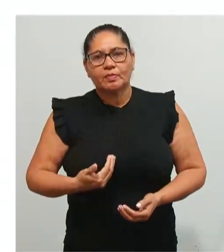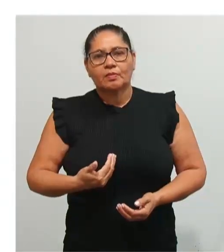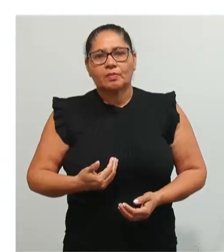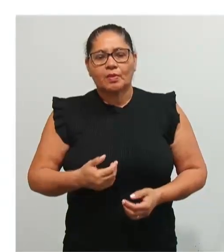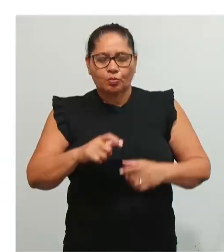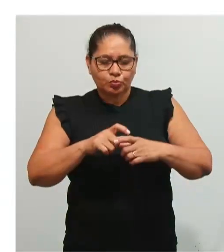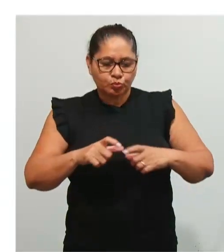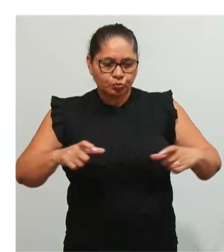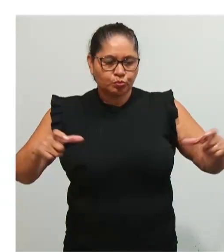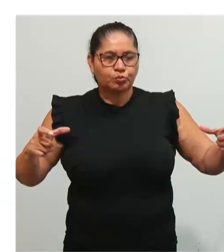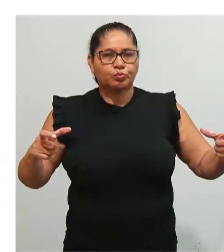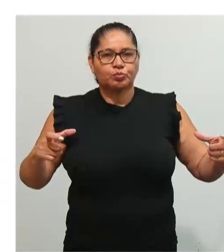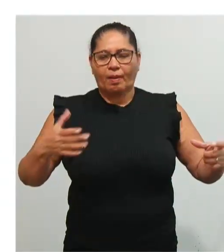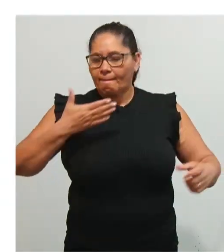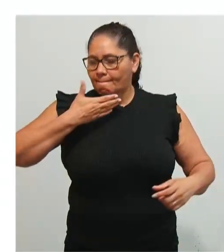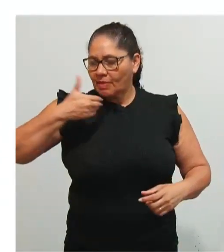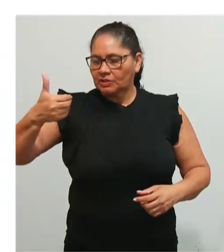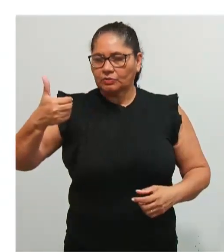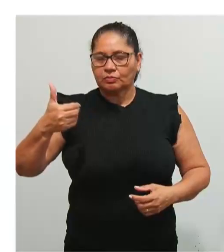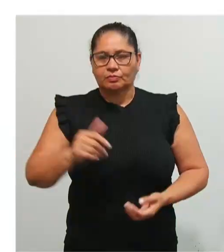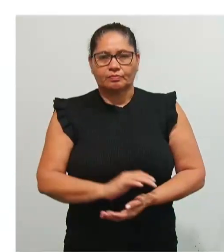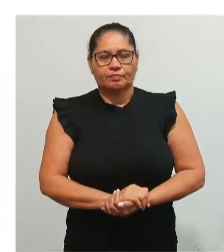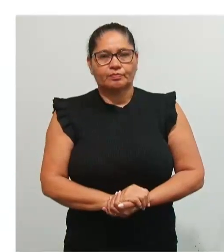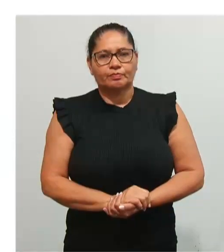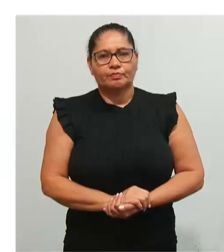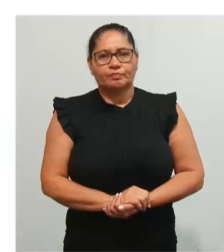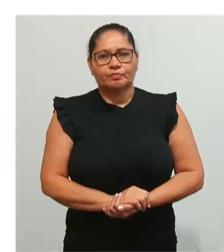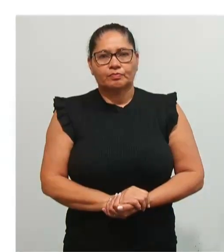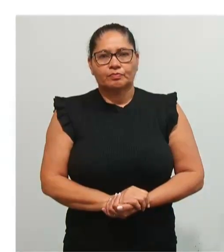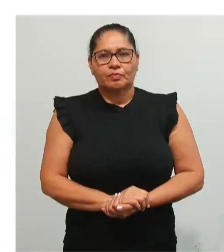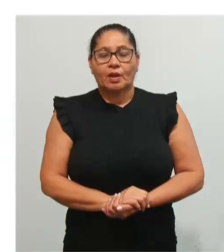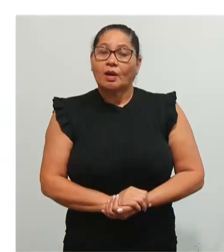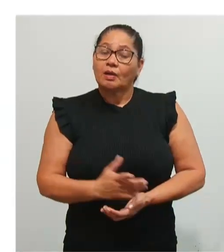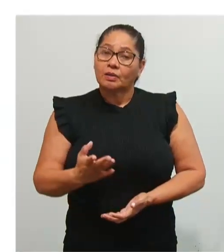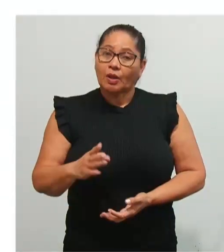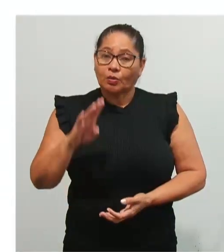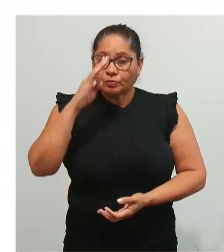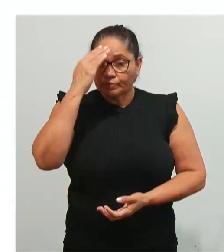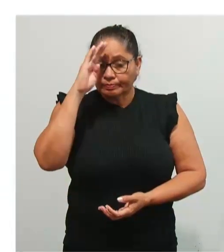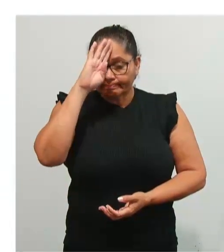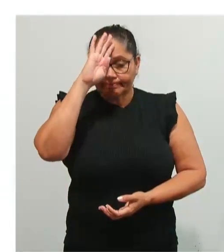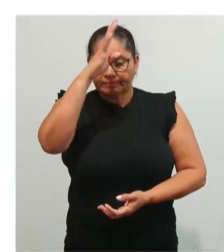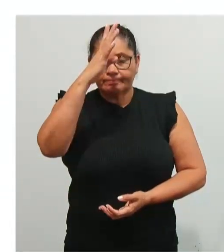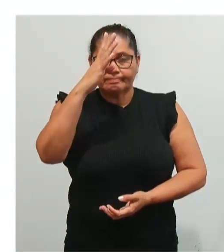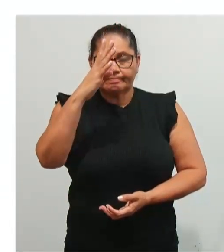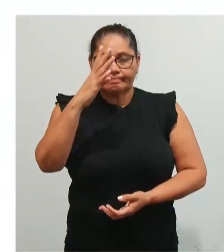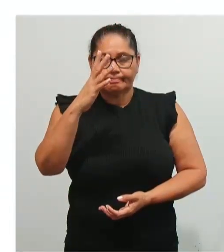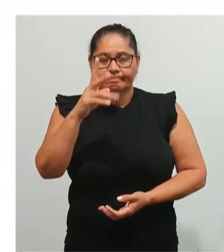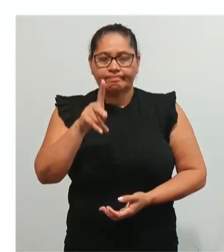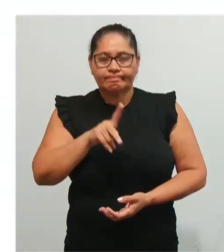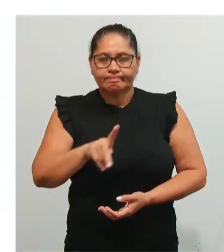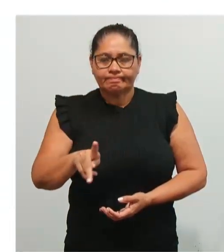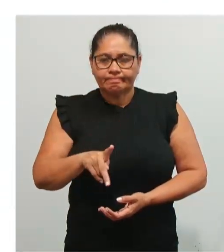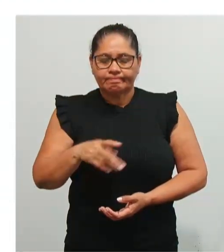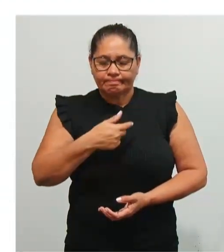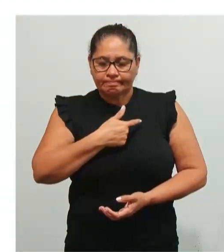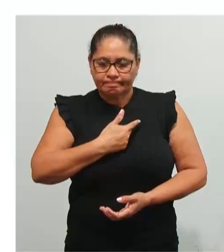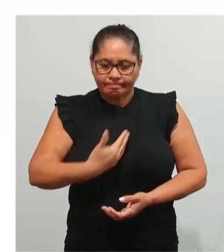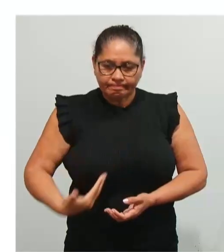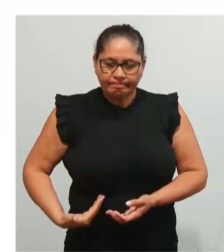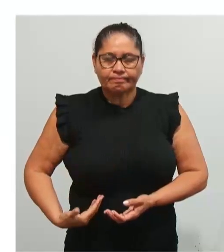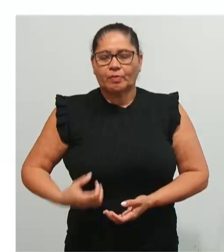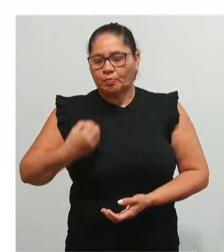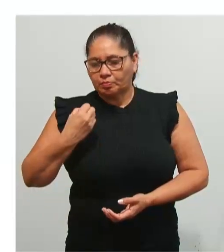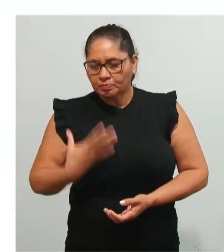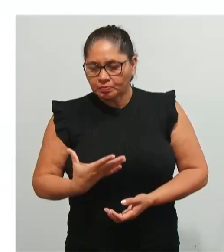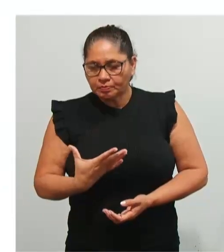sua governabilidade. Podemos partir, então, para os princípios de governança pública. A boa governança